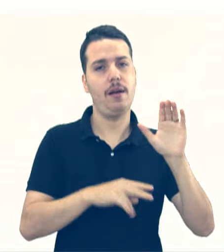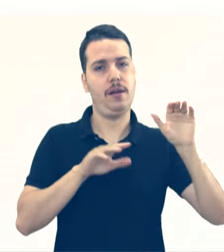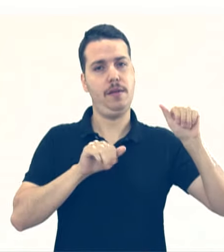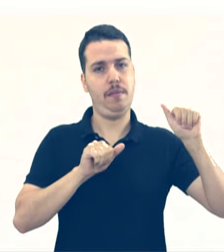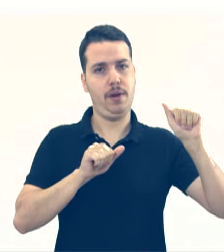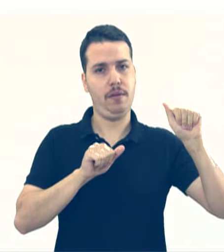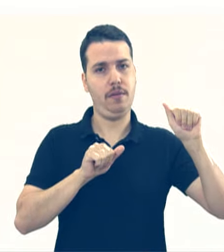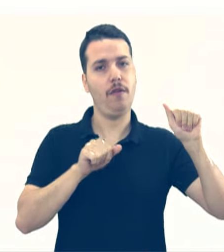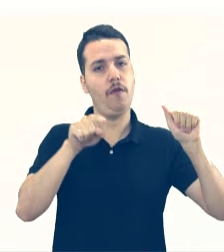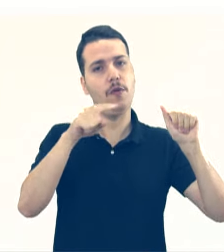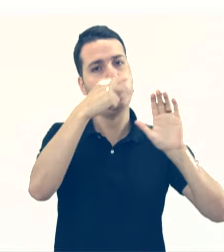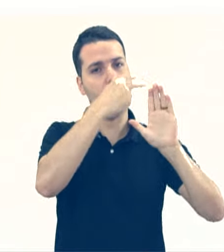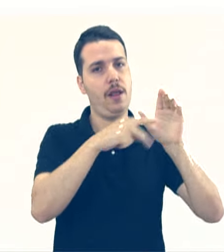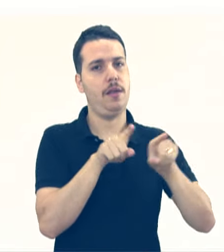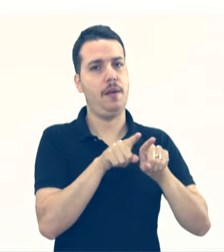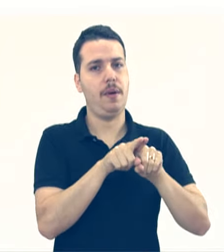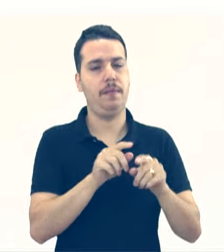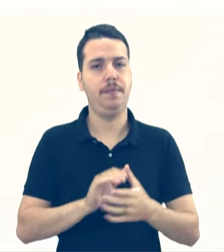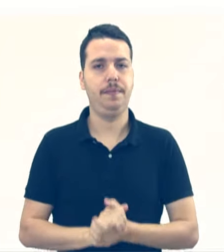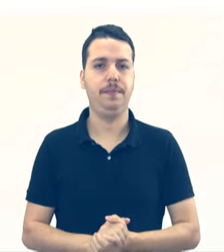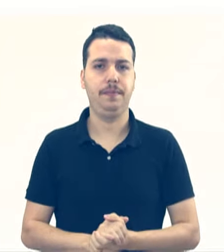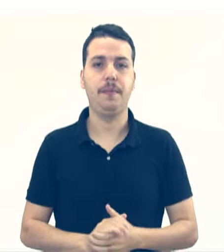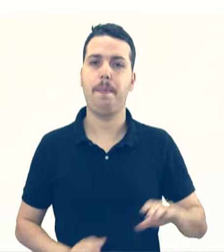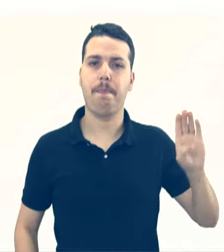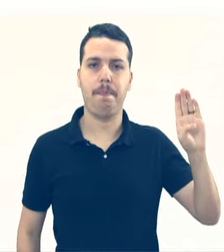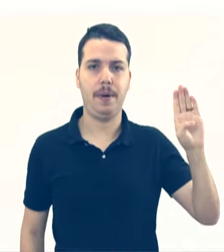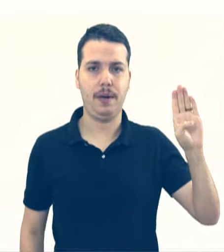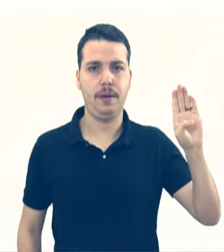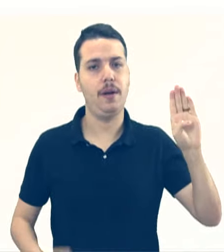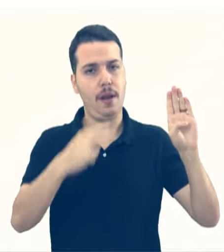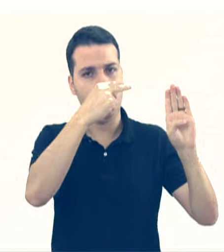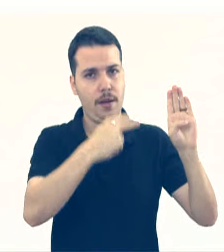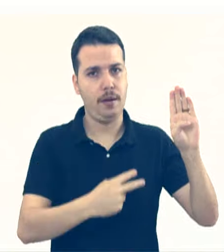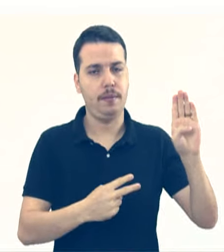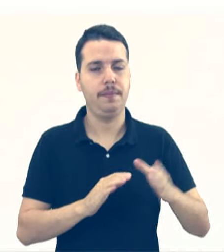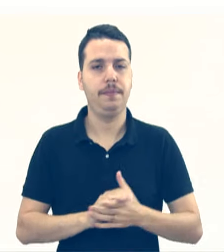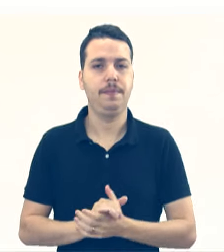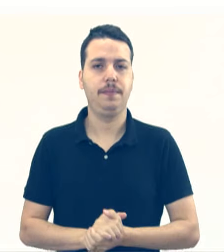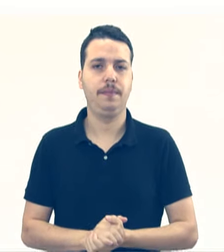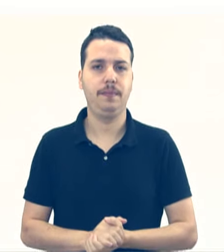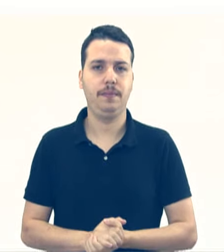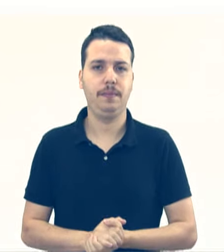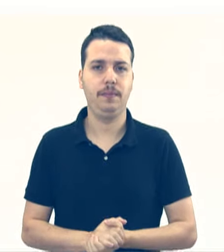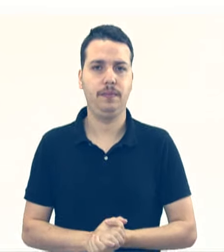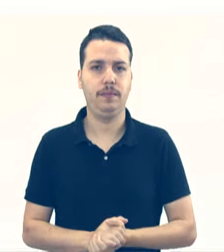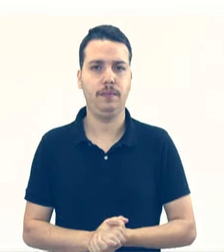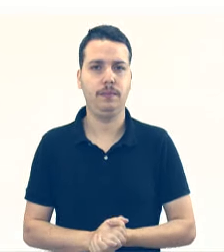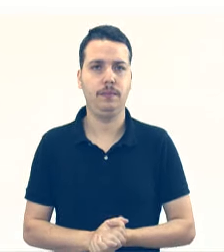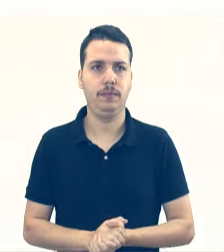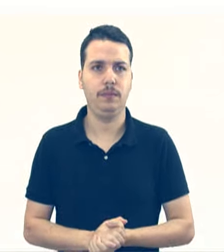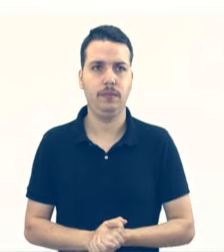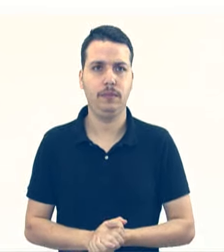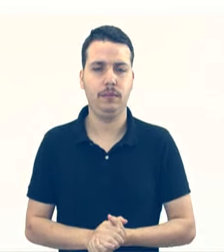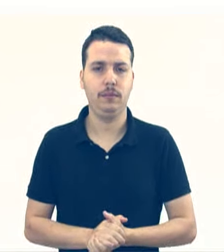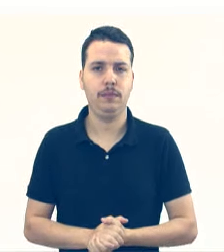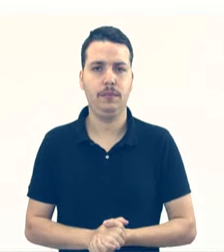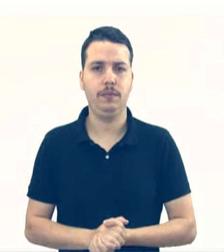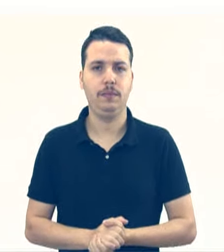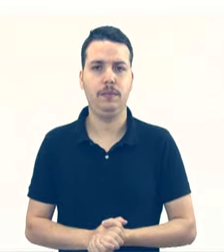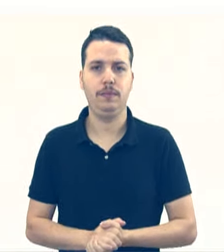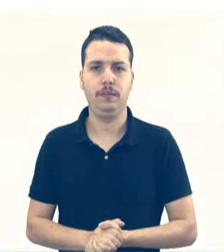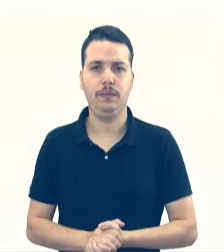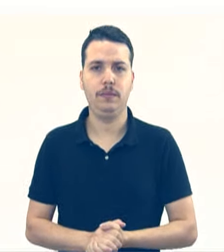en el espacio. Letra B. Indicar pertenencia en